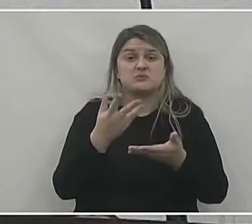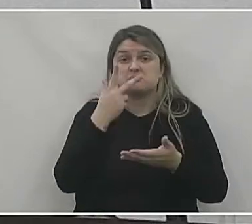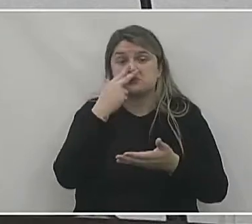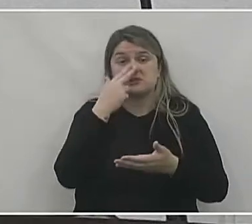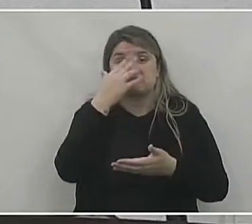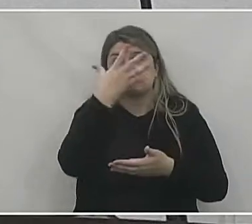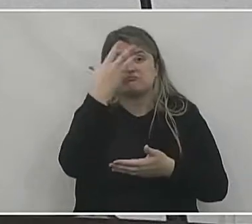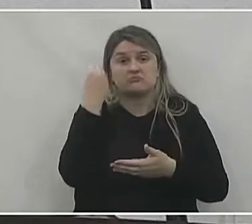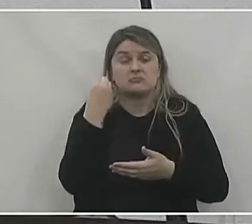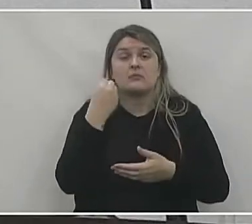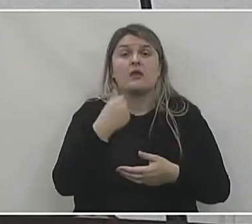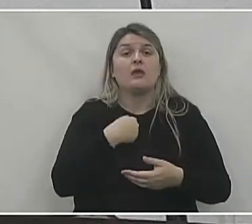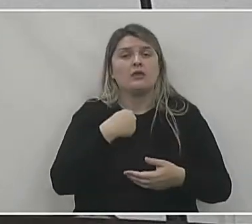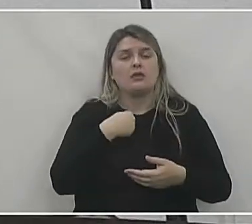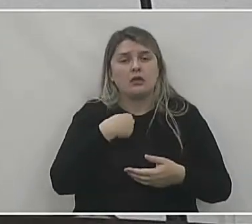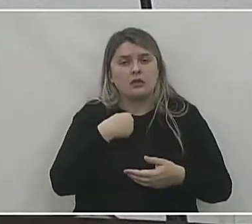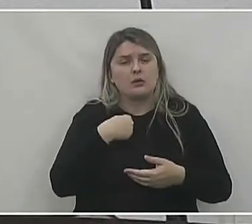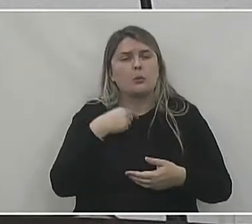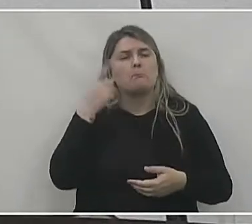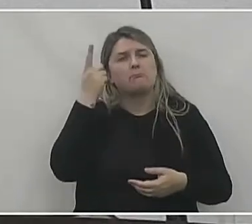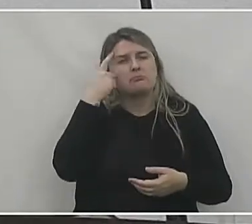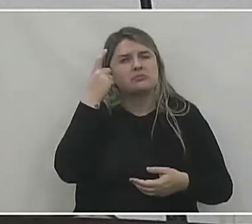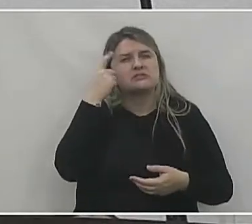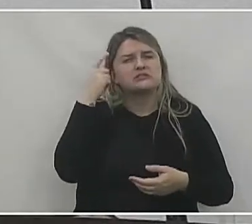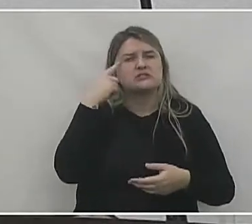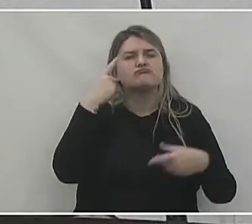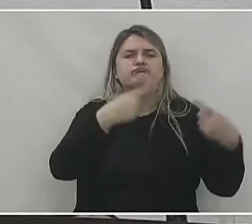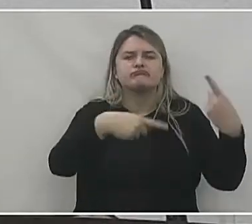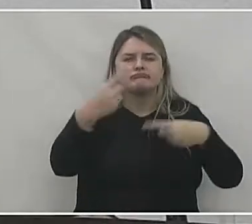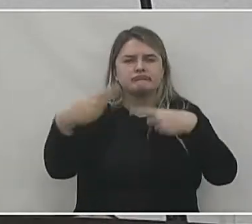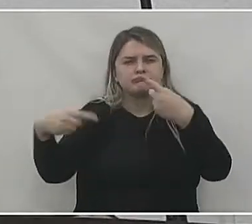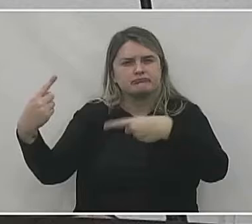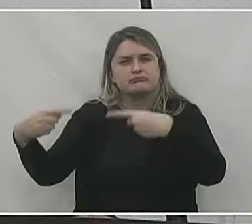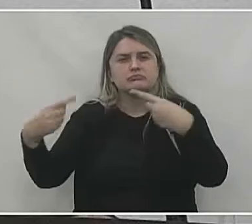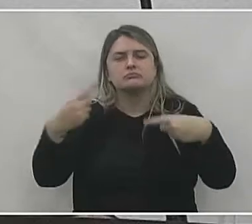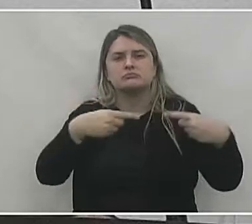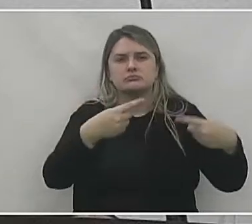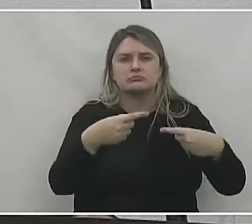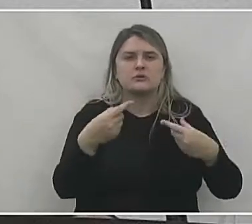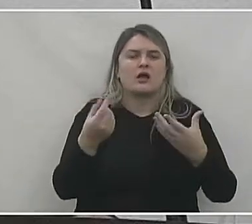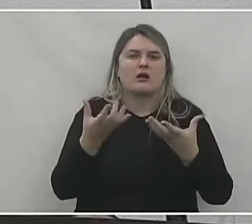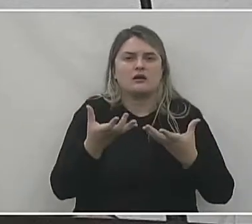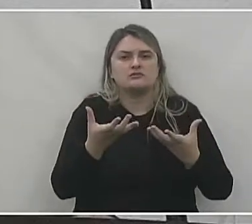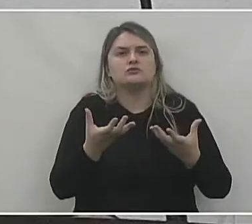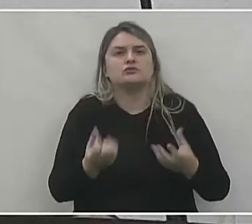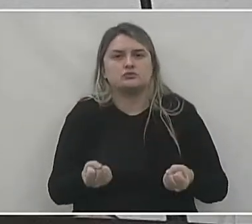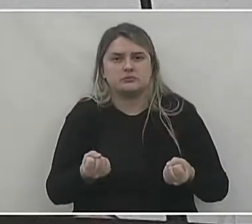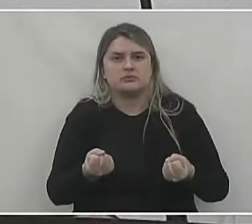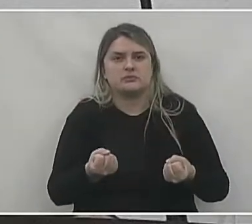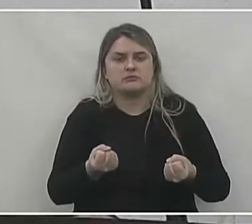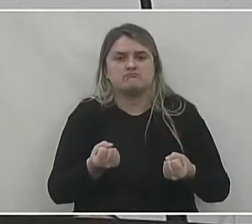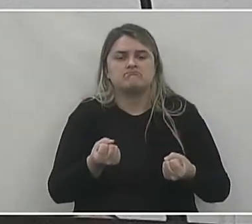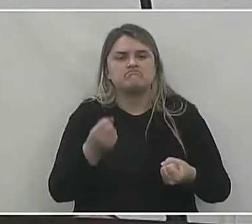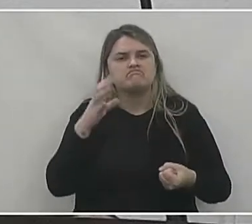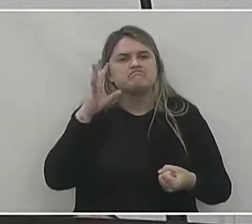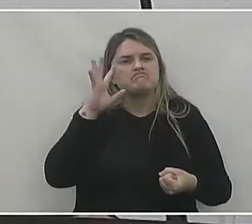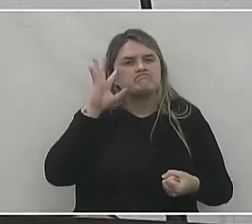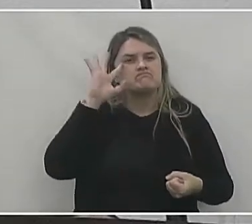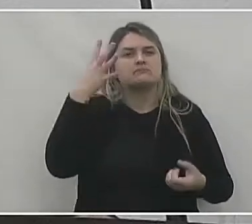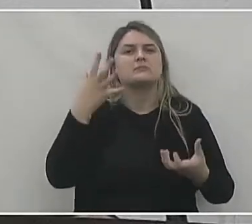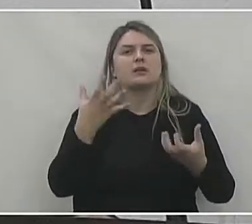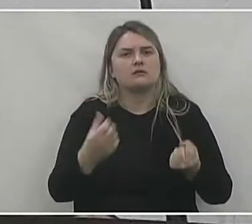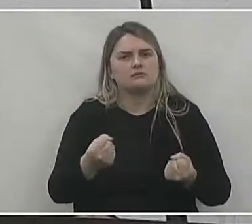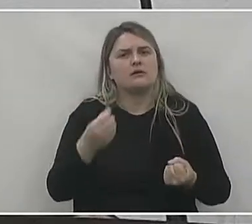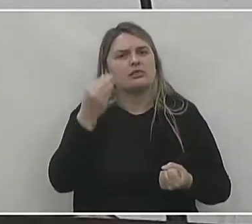eu, depois de pensar, discutir muito essa questão de assumir o cargo, resolvi assumir